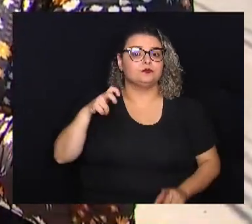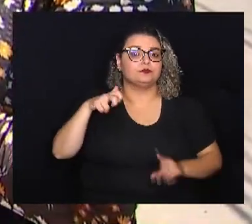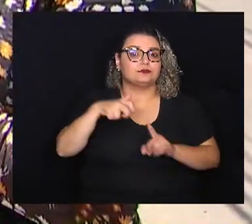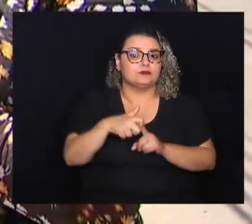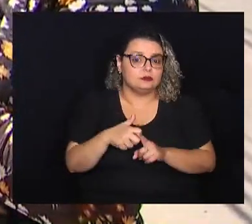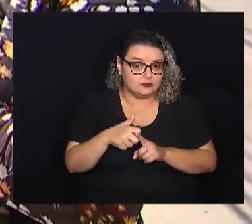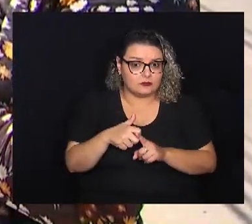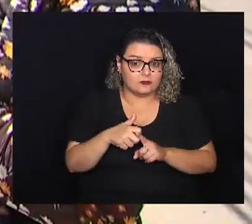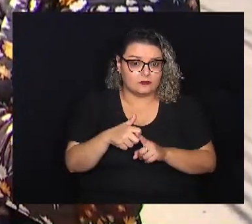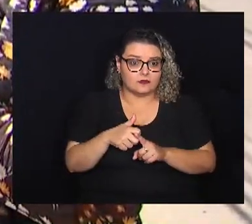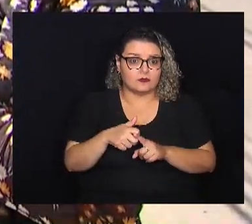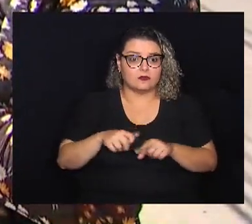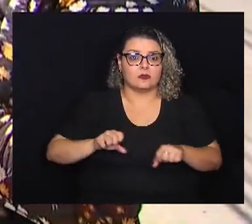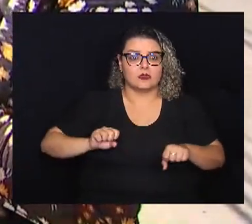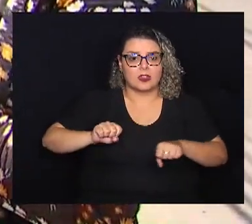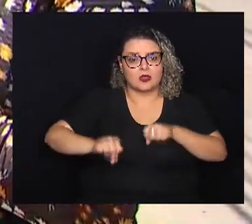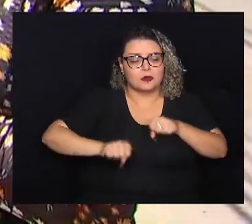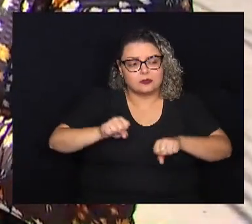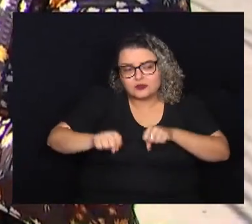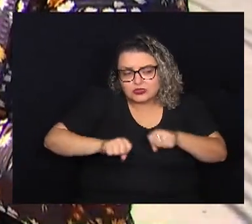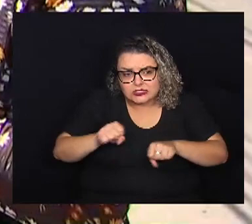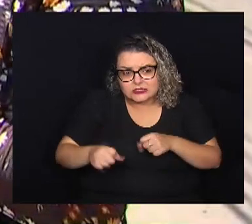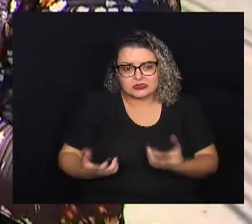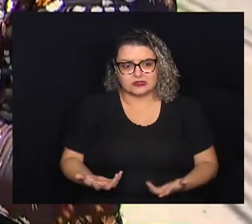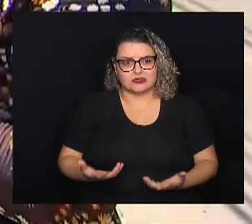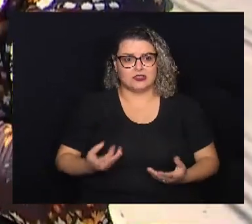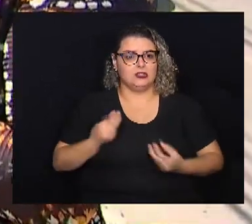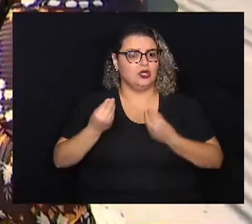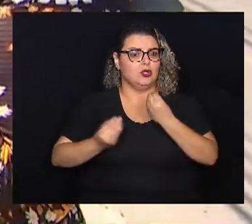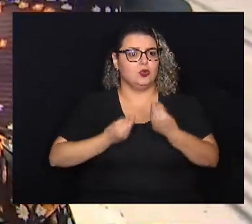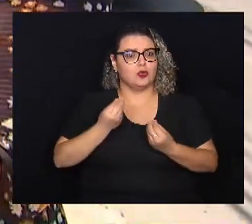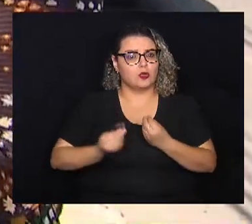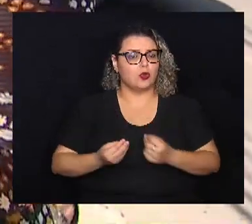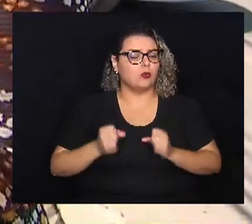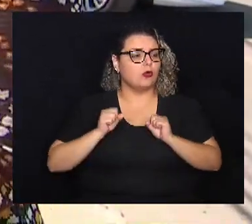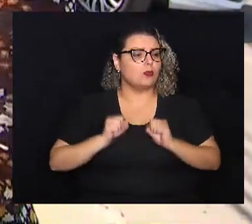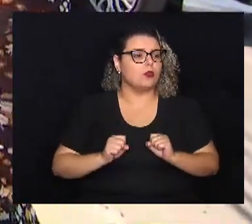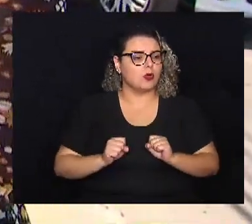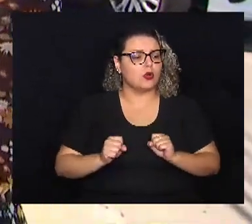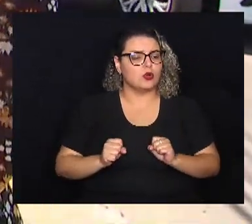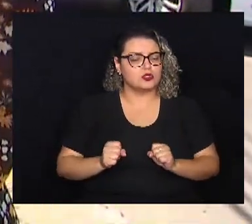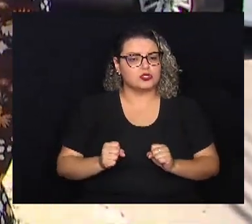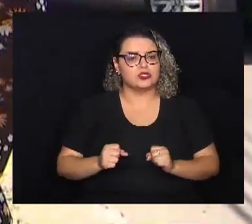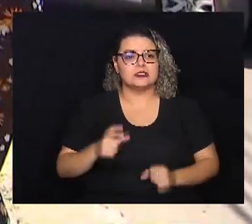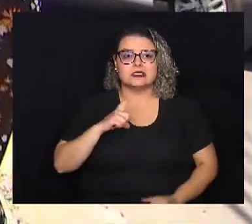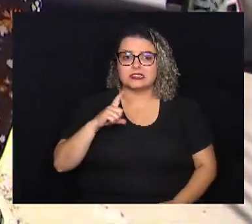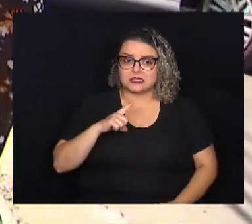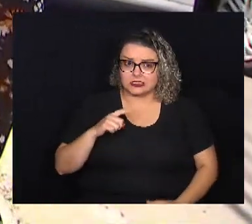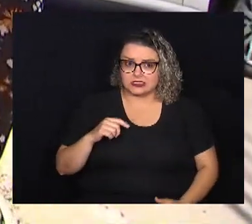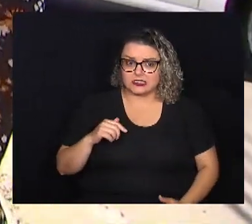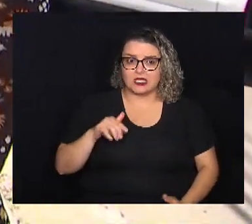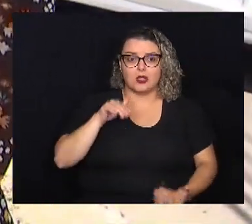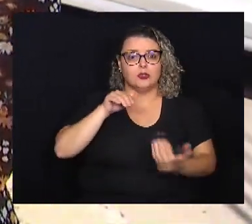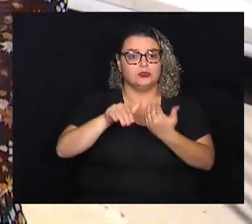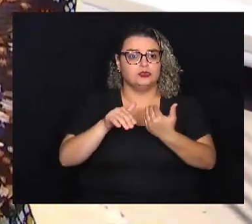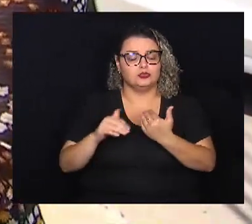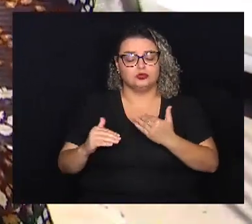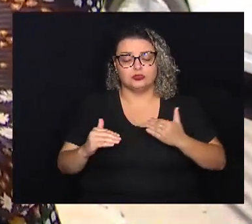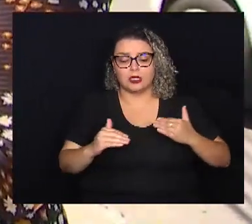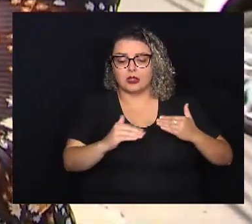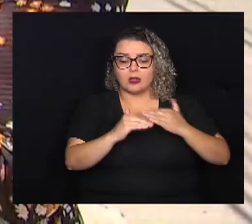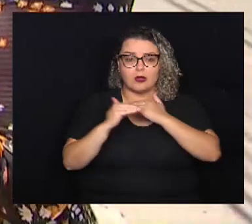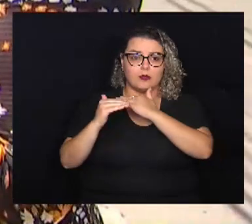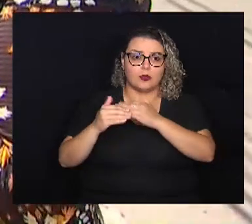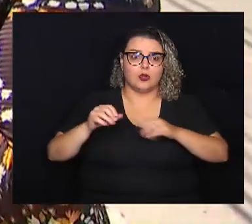ciclistas. Como que a gente pode manter um trânsito harmonioso com o